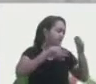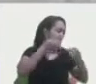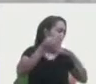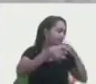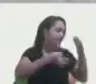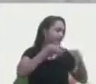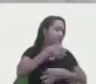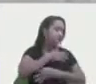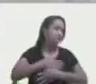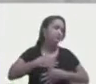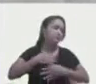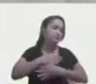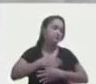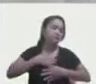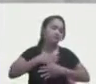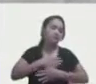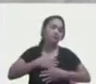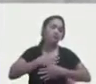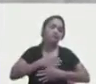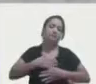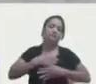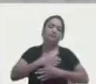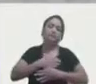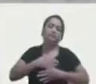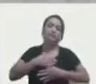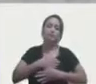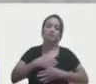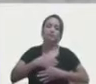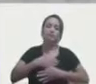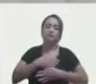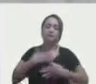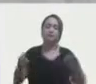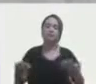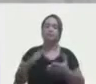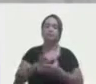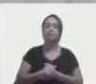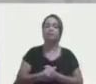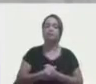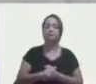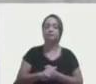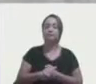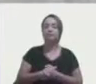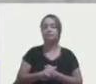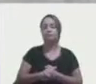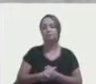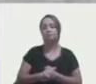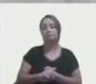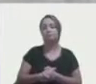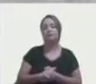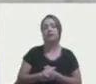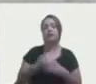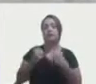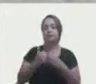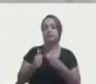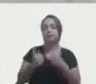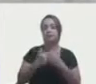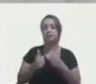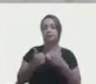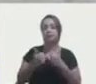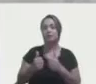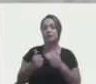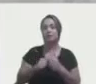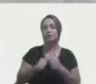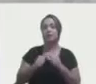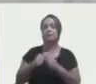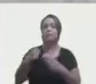construtivo acho que isso é importante né um crítico construtivo da questão do transporte público por quê porque existem